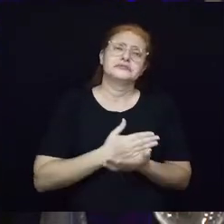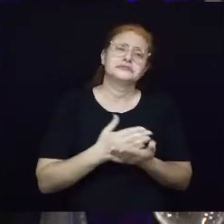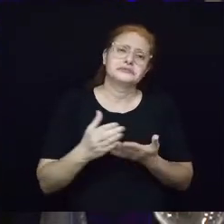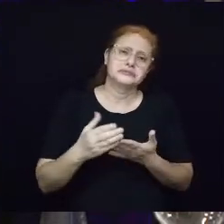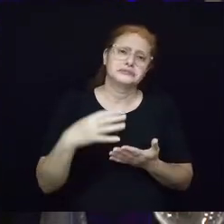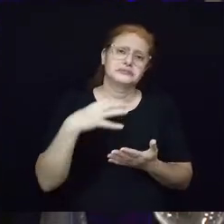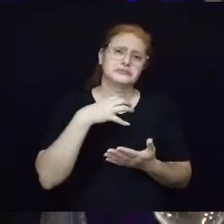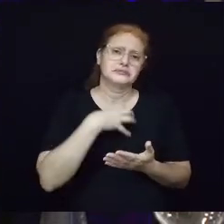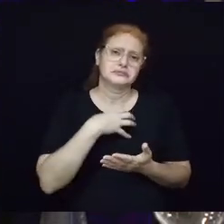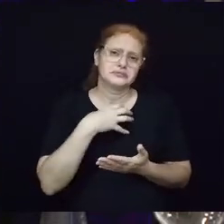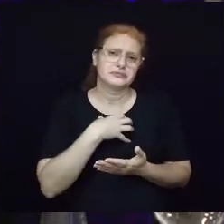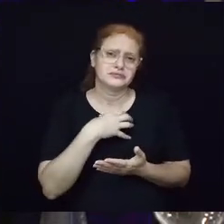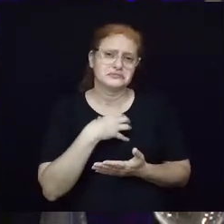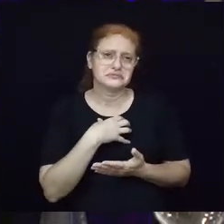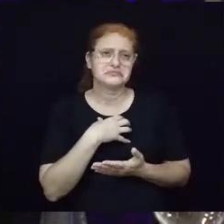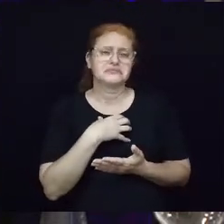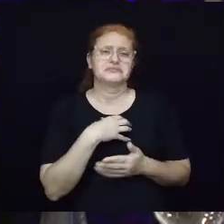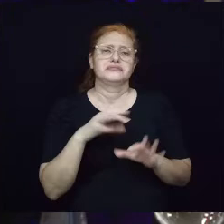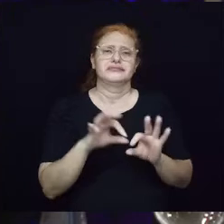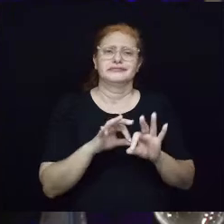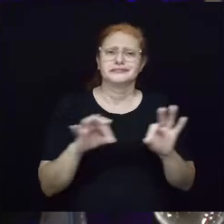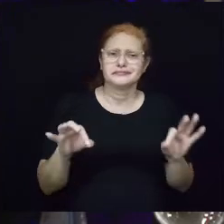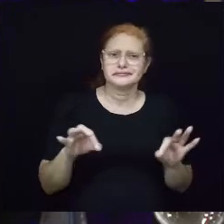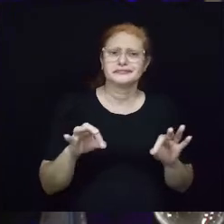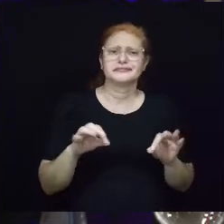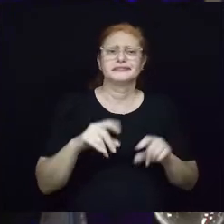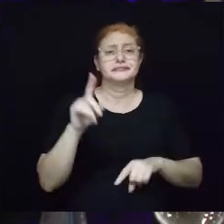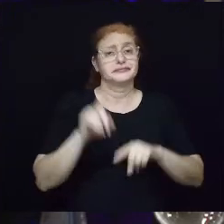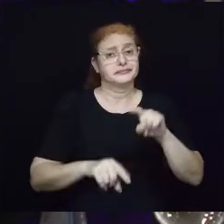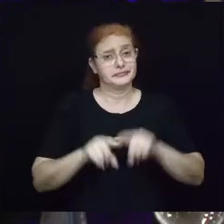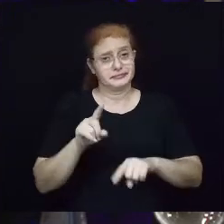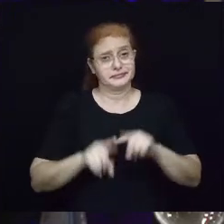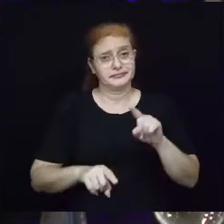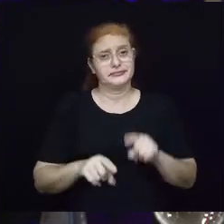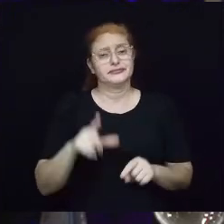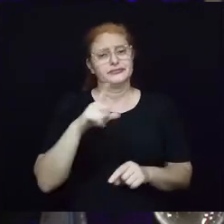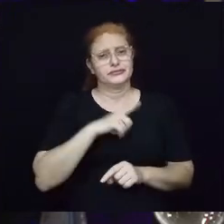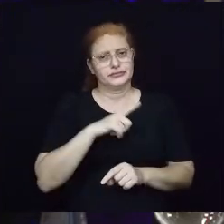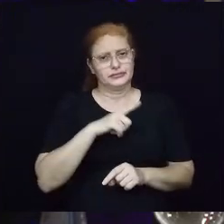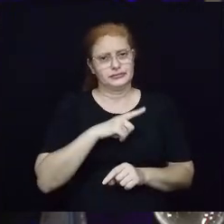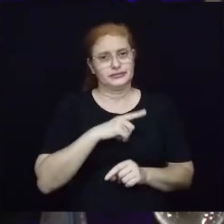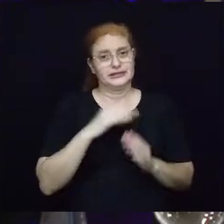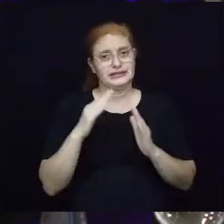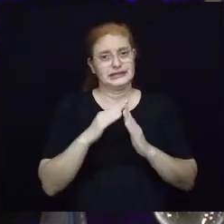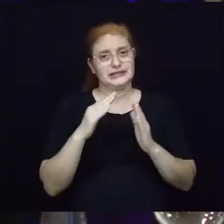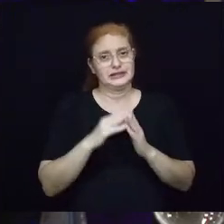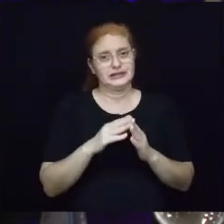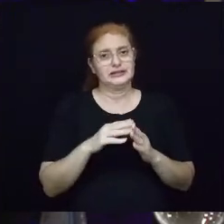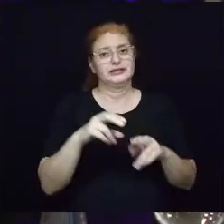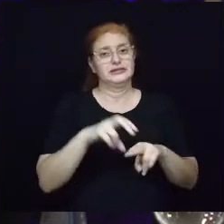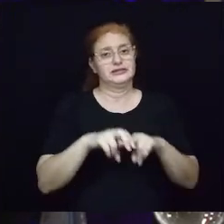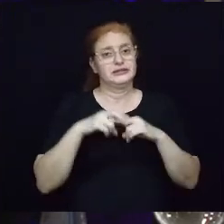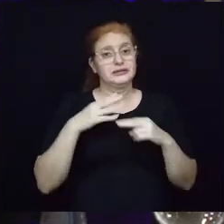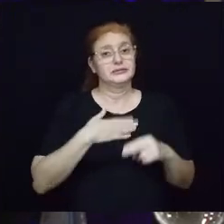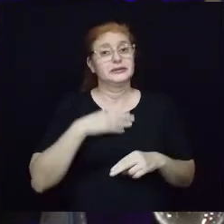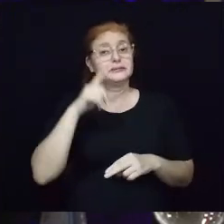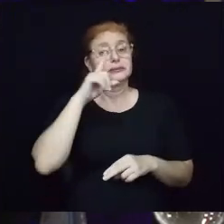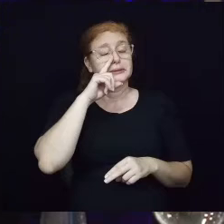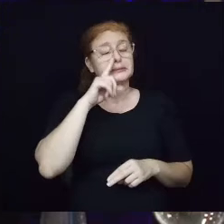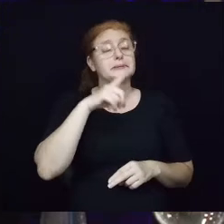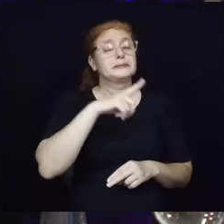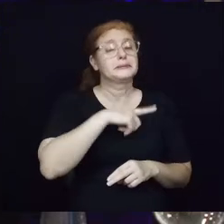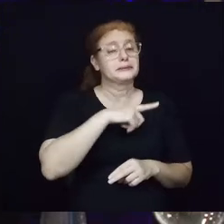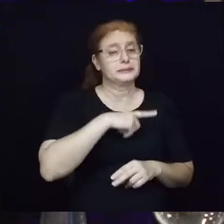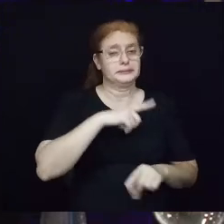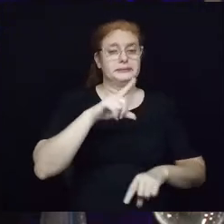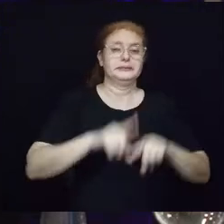Comecei de uma maneira bem intuitiva, a partir de ferramentas e materiais que eu tinha à disposição em casa, pelo fato da minha mãe ter